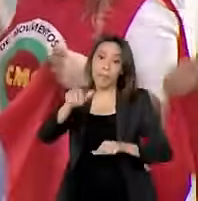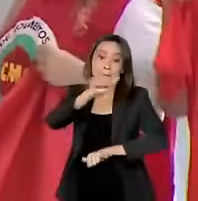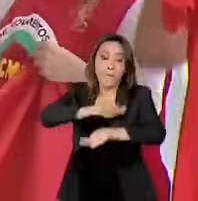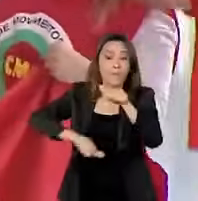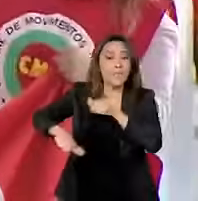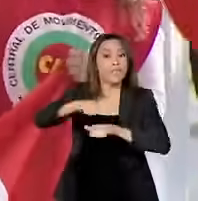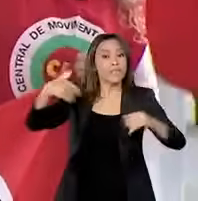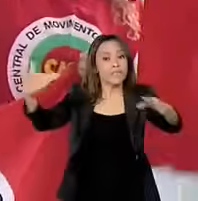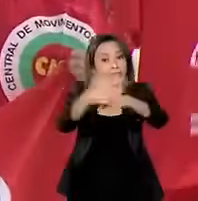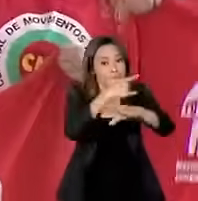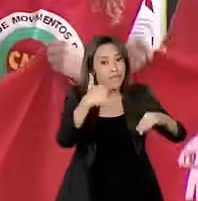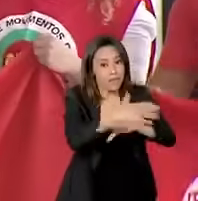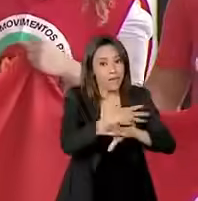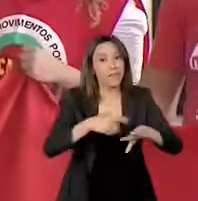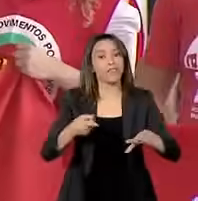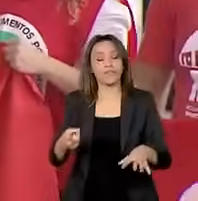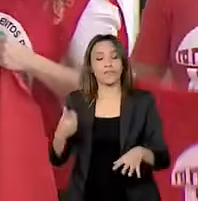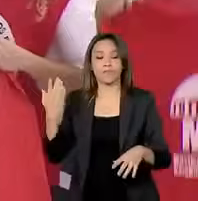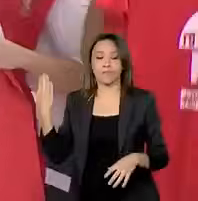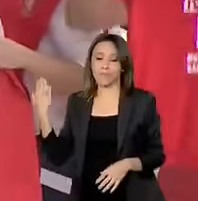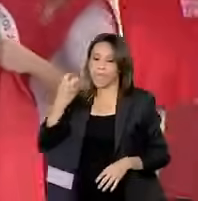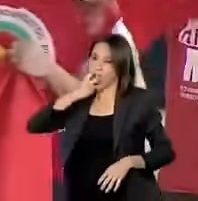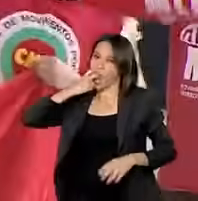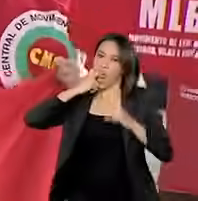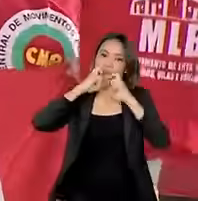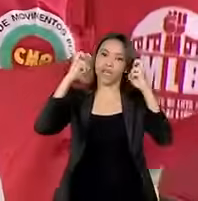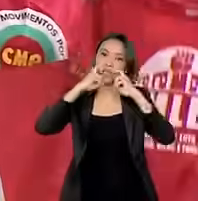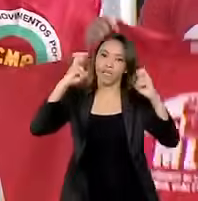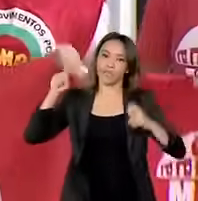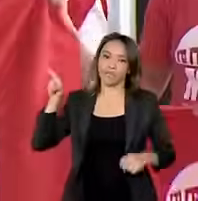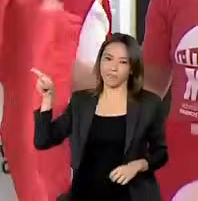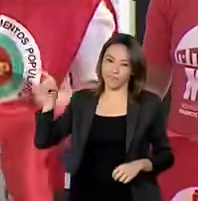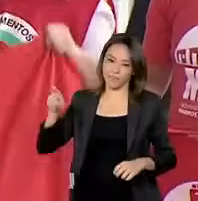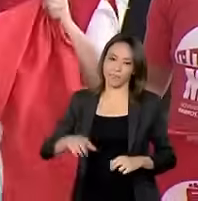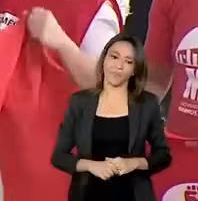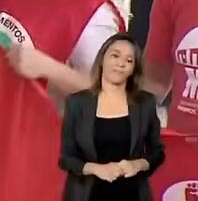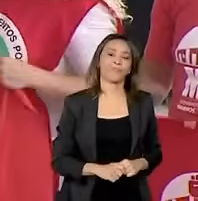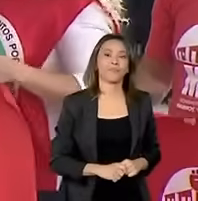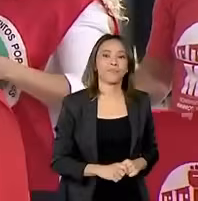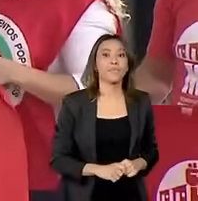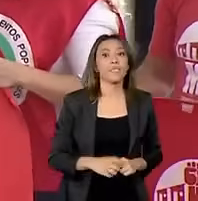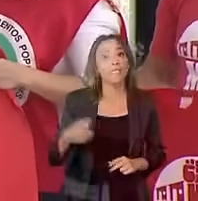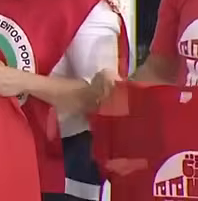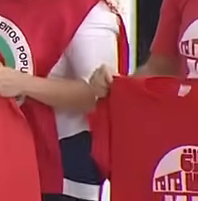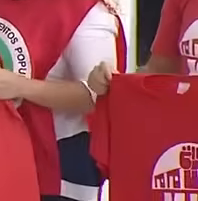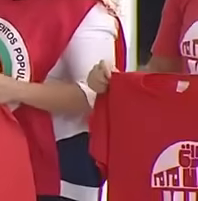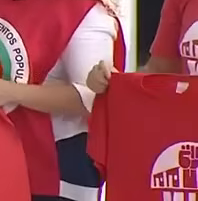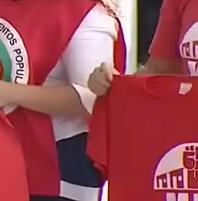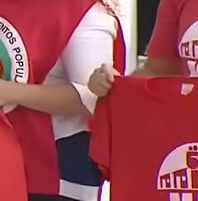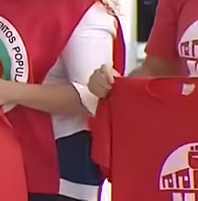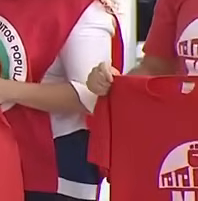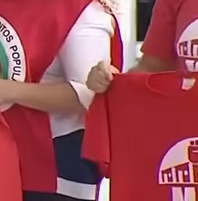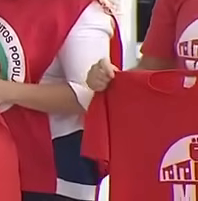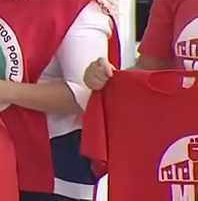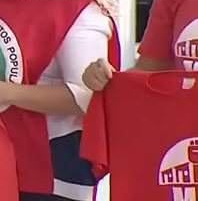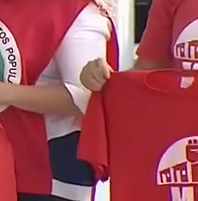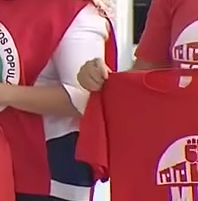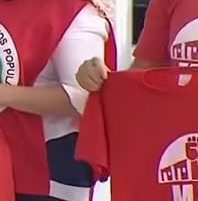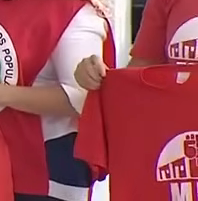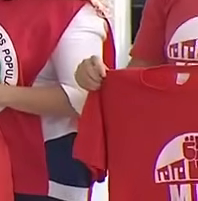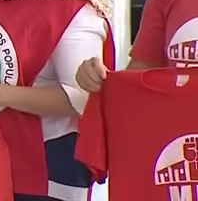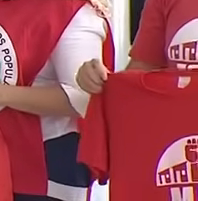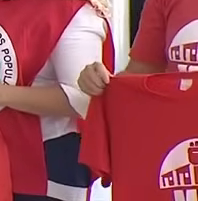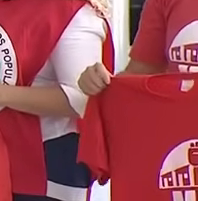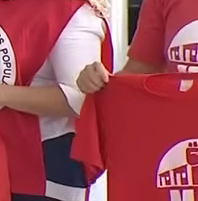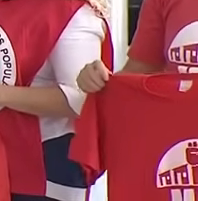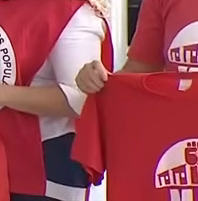Reforma urbana! Reforma urbana! E para agradecer aqui, eu queria saudar os